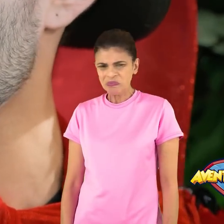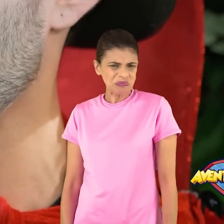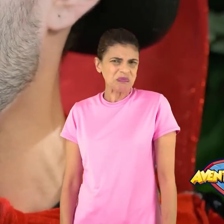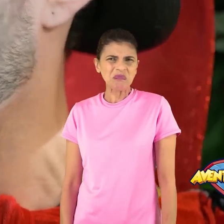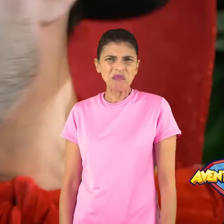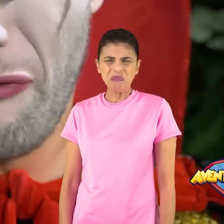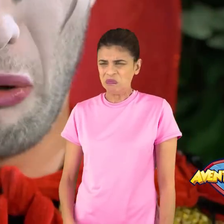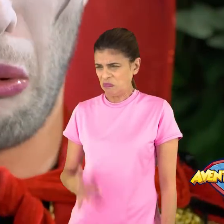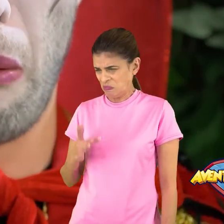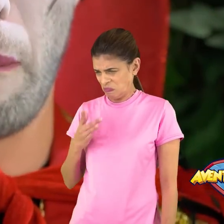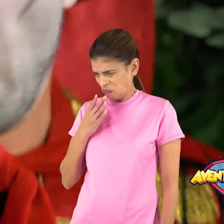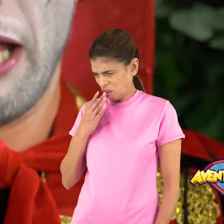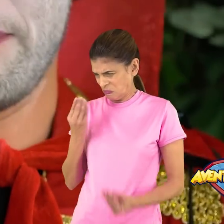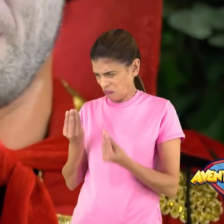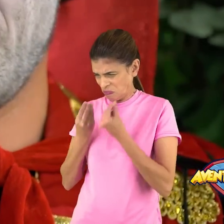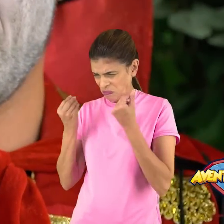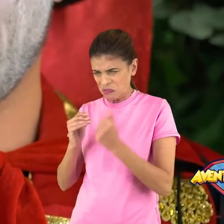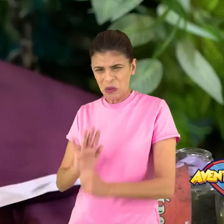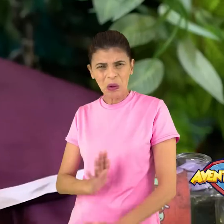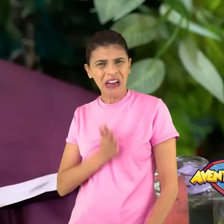Que gosto horrível!